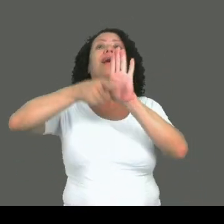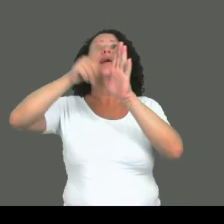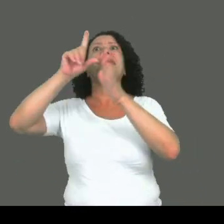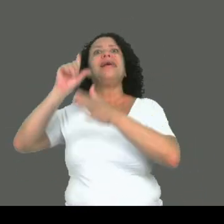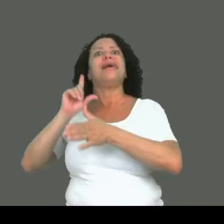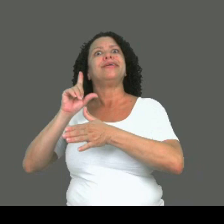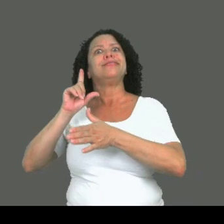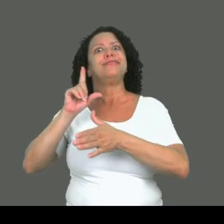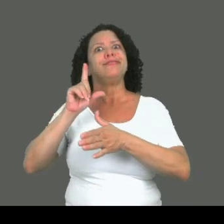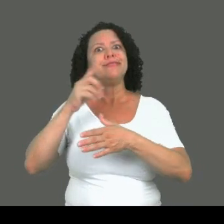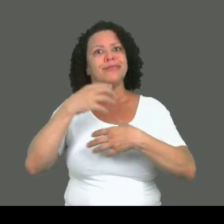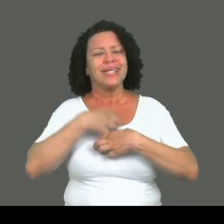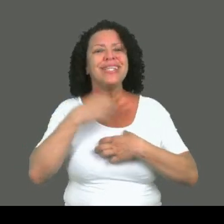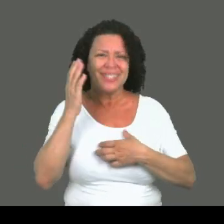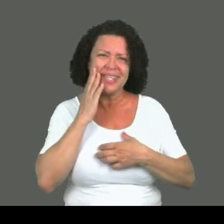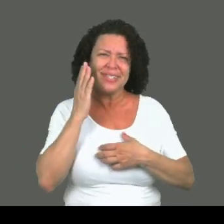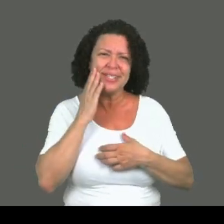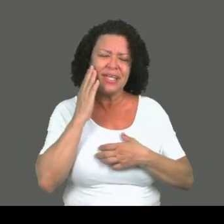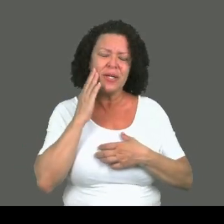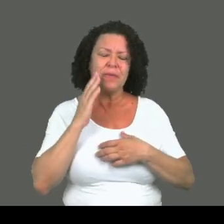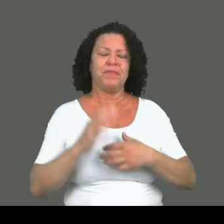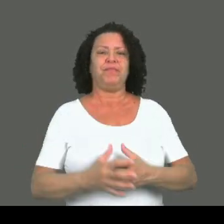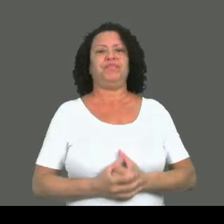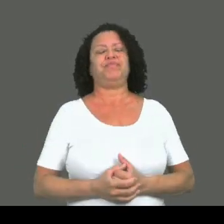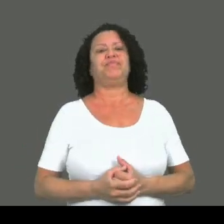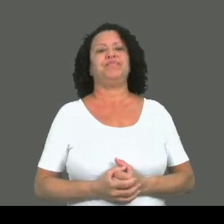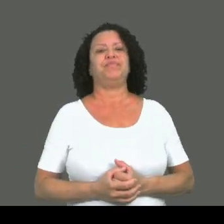essa prontidão, tá?